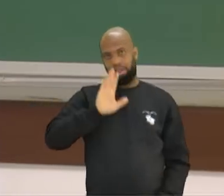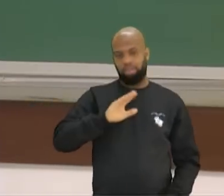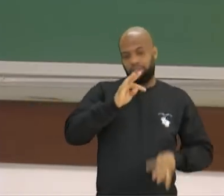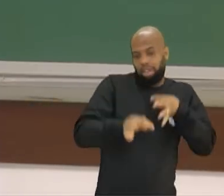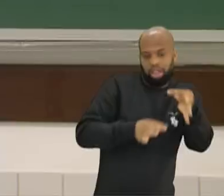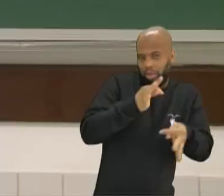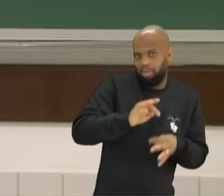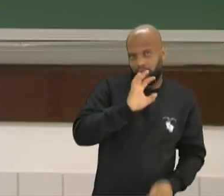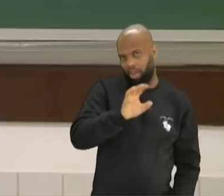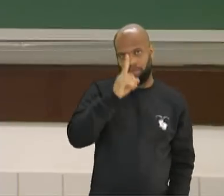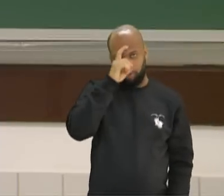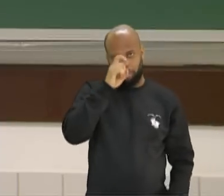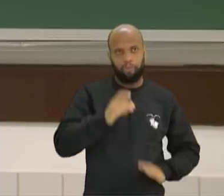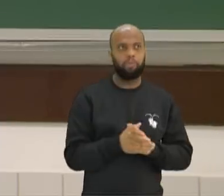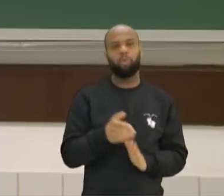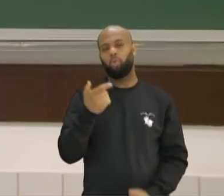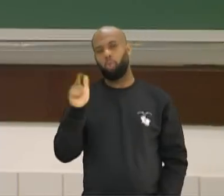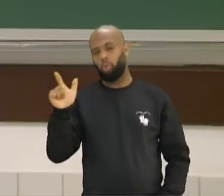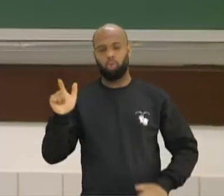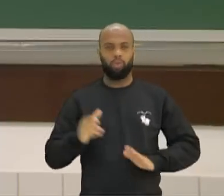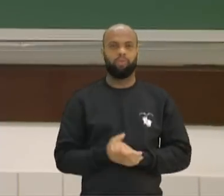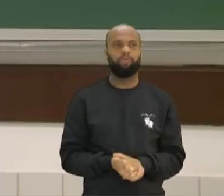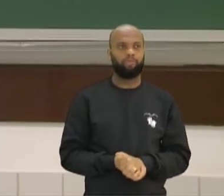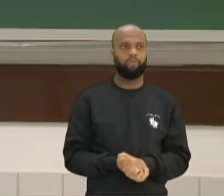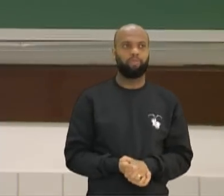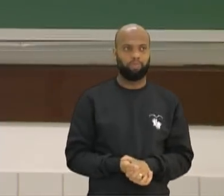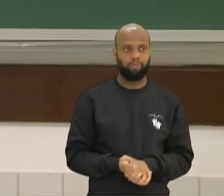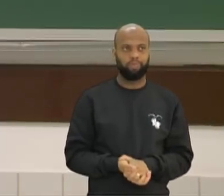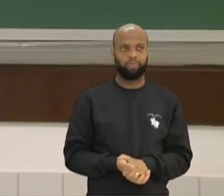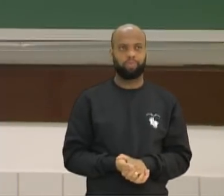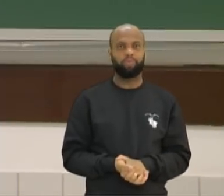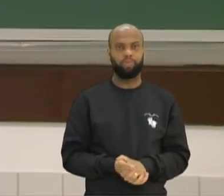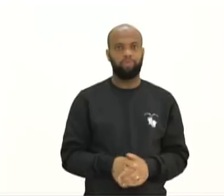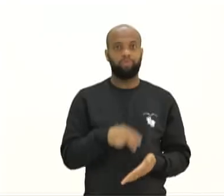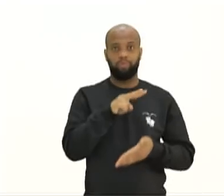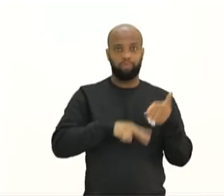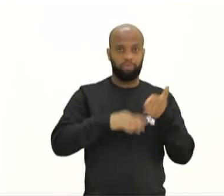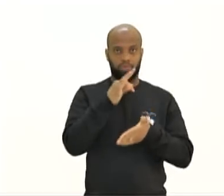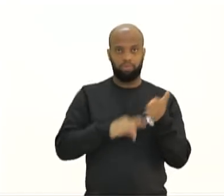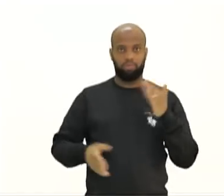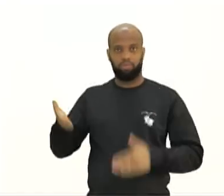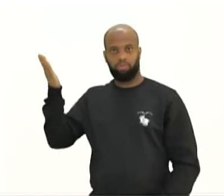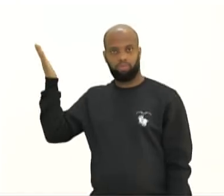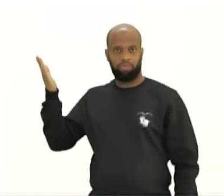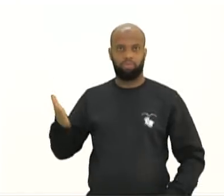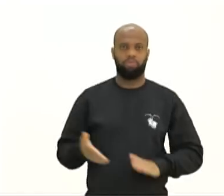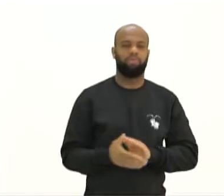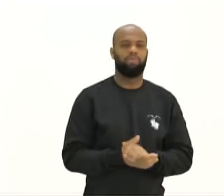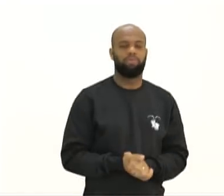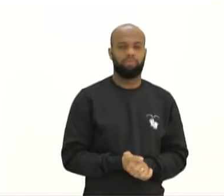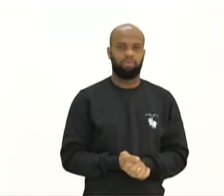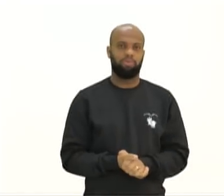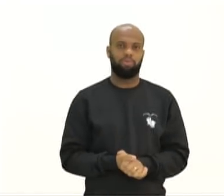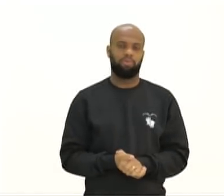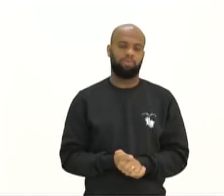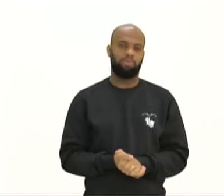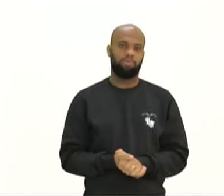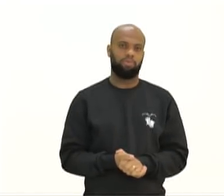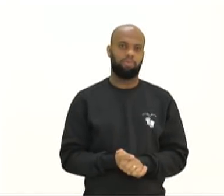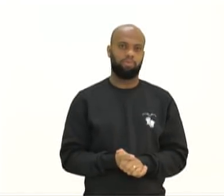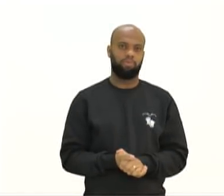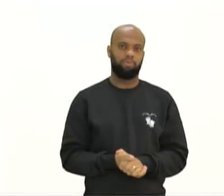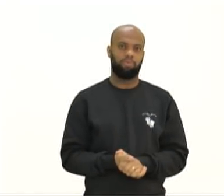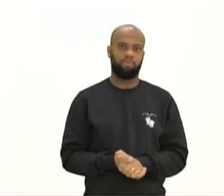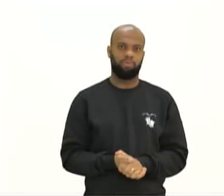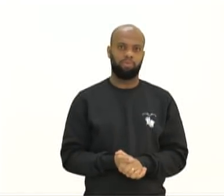certo? Vamos lá, mais um pedacinho do texto. The most enjoyable part of the job was take care of children and